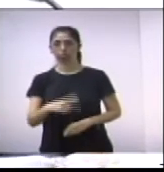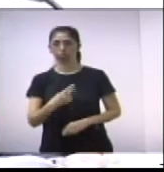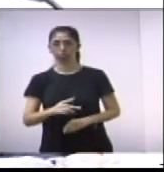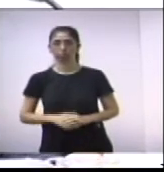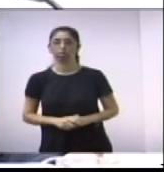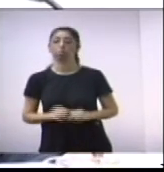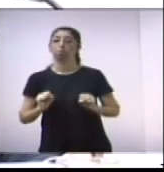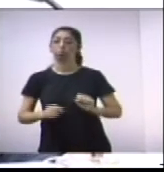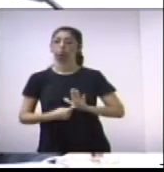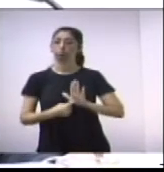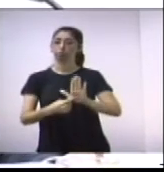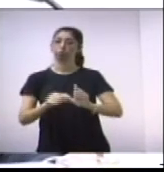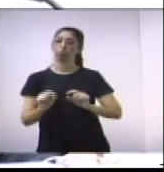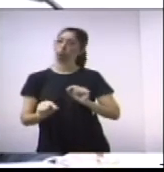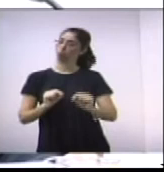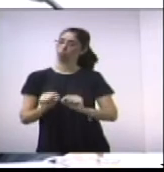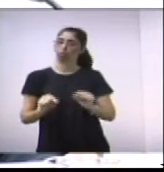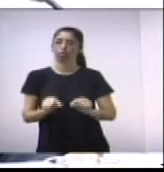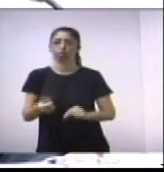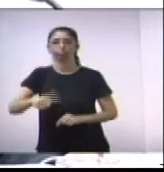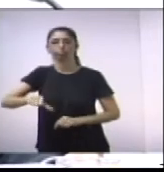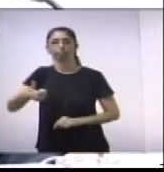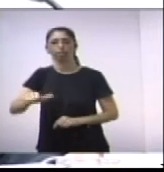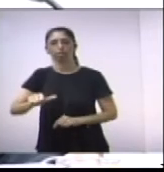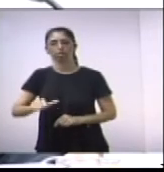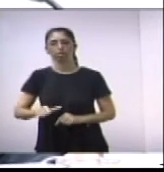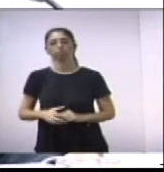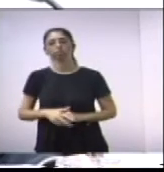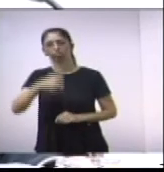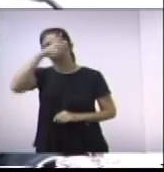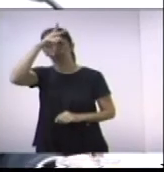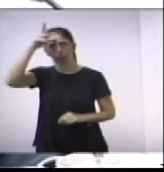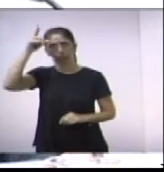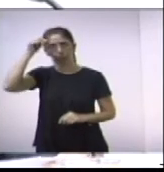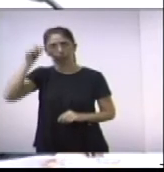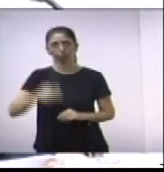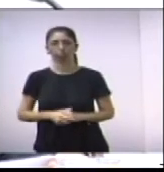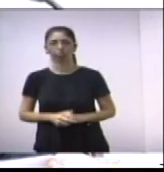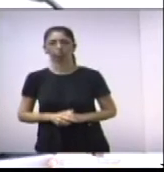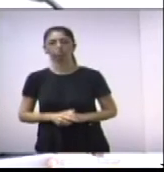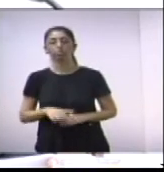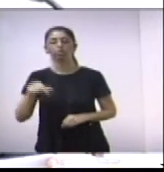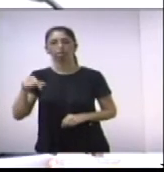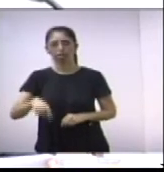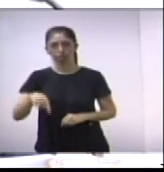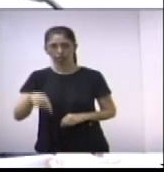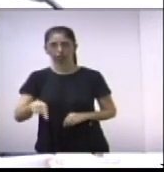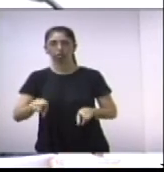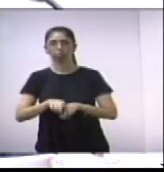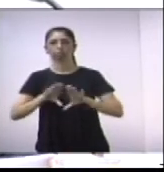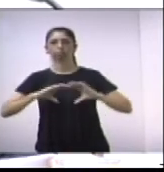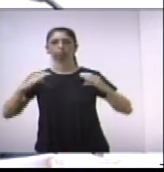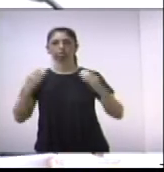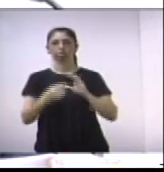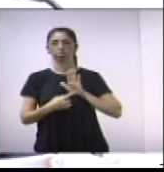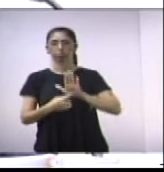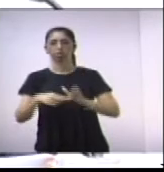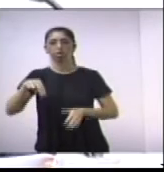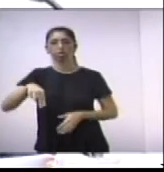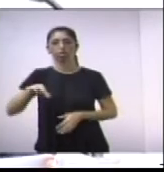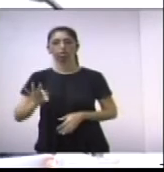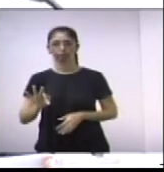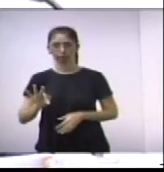MD4, poderia apresentar para o crivo do Poder Legislativo os talões de notas fiscais daquela pessoa jurídica, vez que,